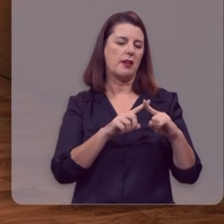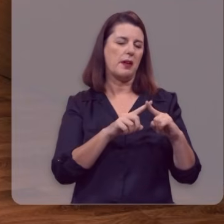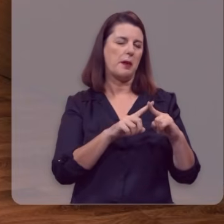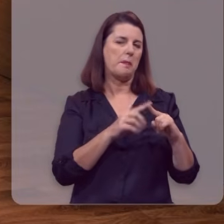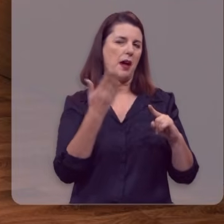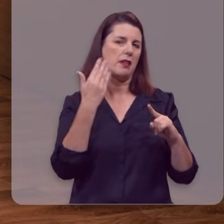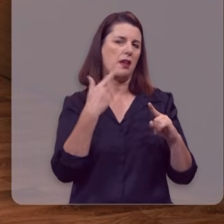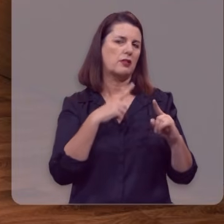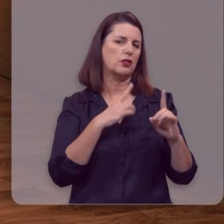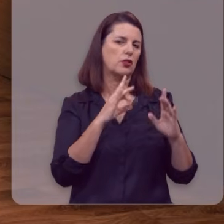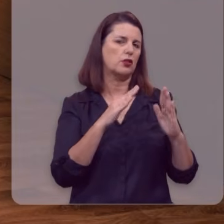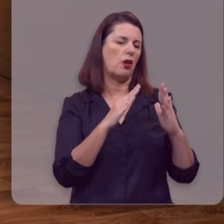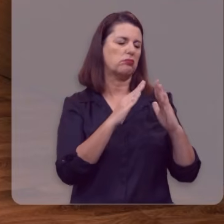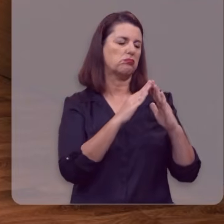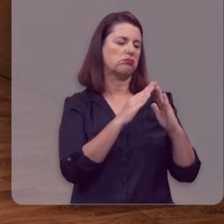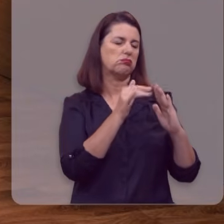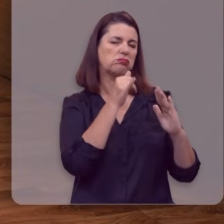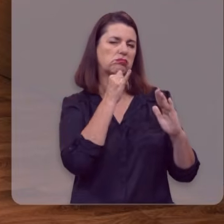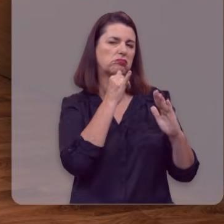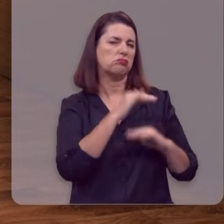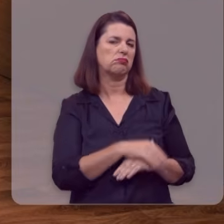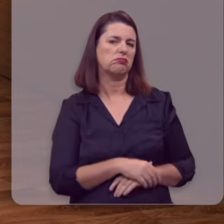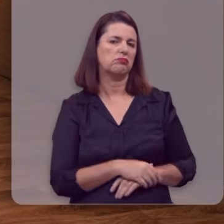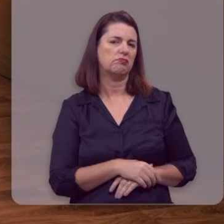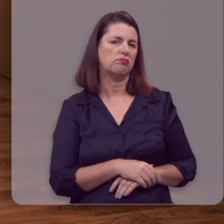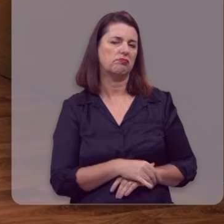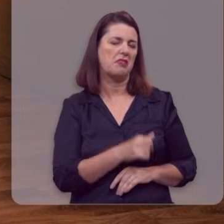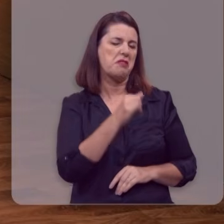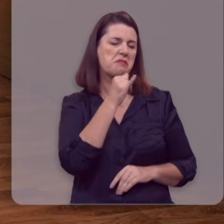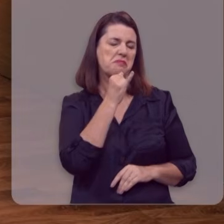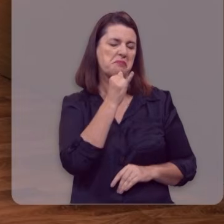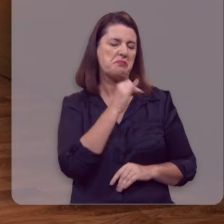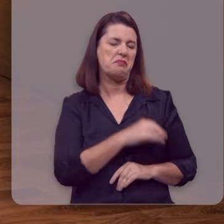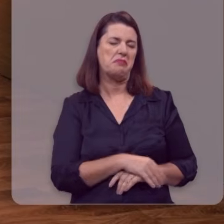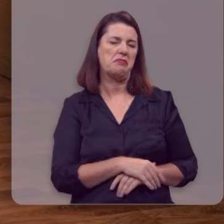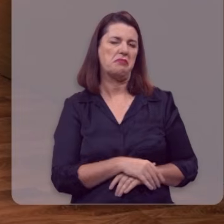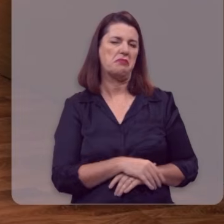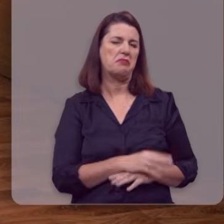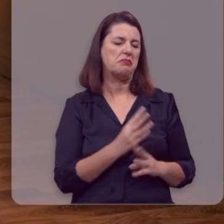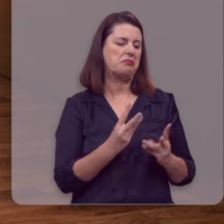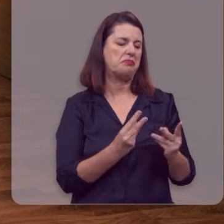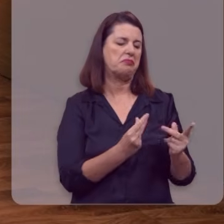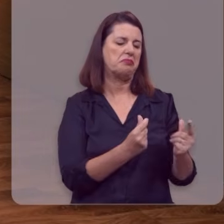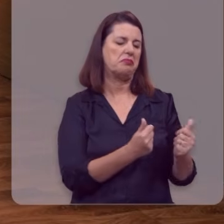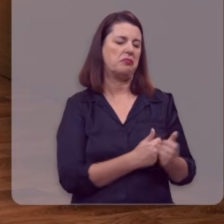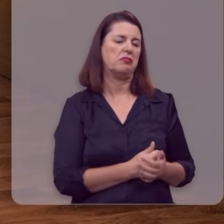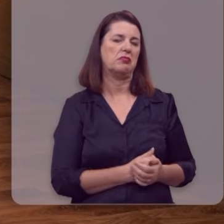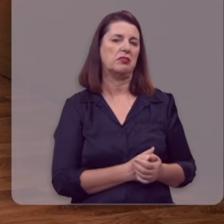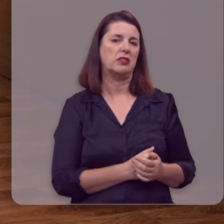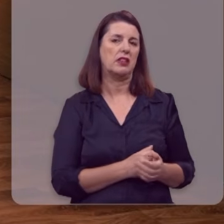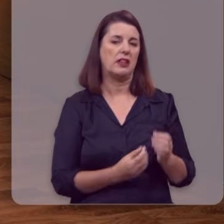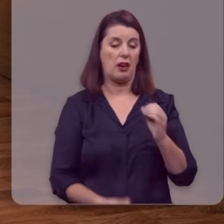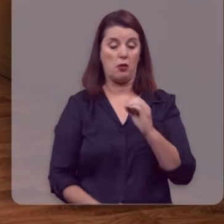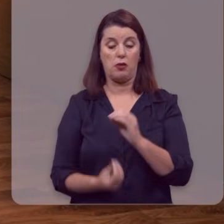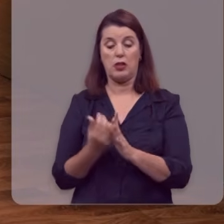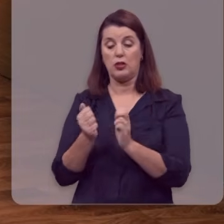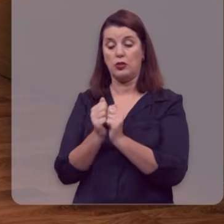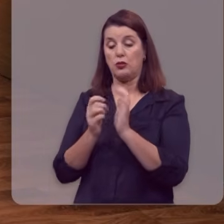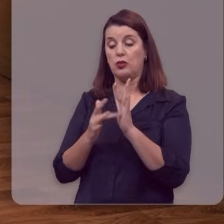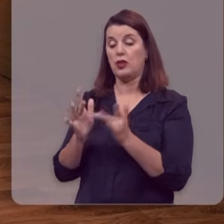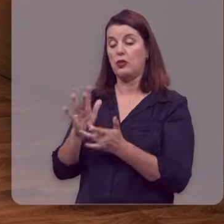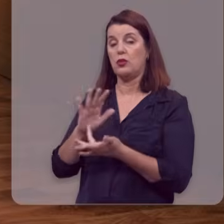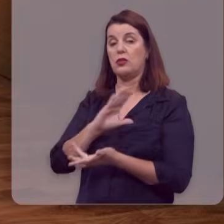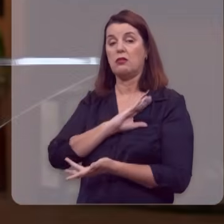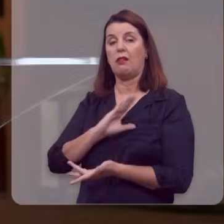uma sombra. O tabernáculo era apenas uma sombra de uma realidade maior que se cumpre em Cristo